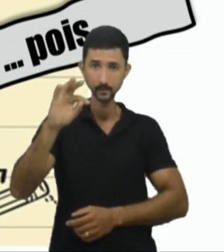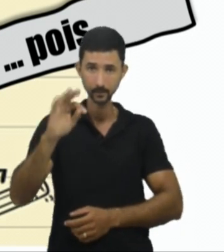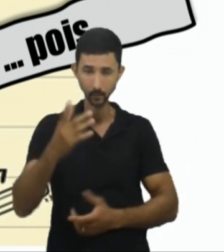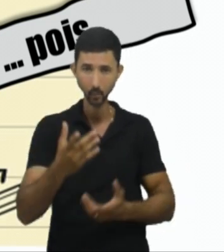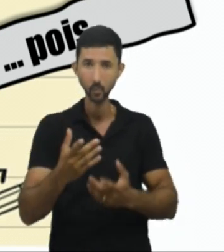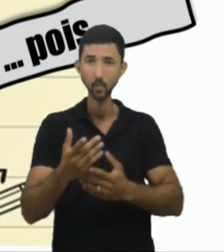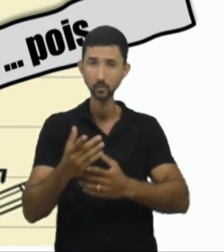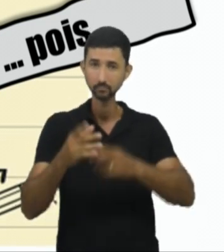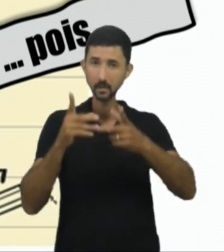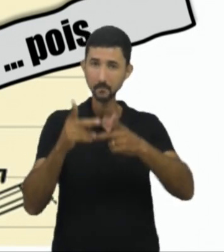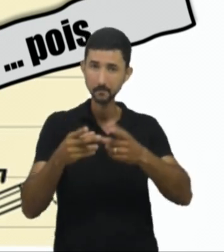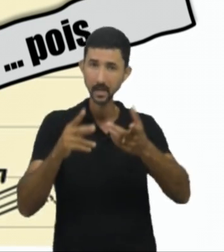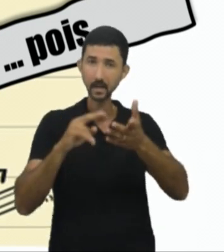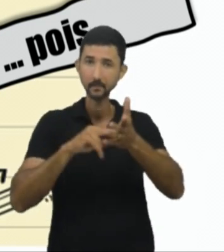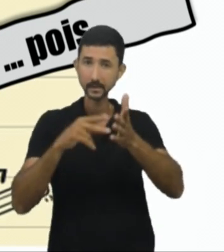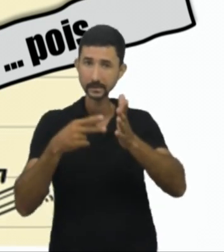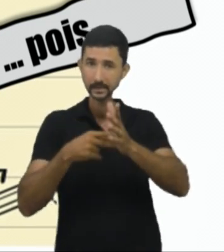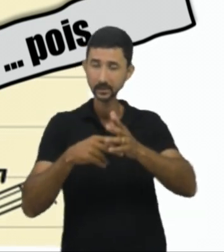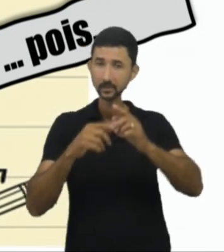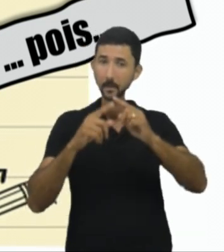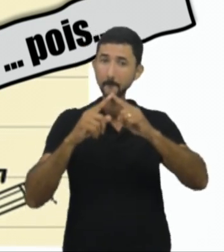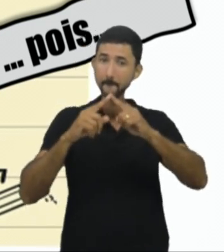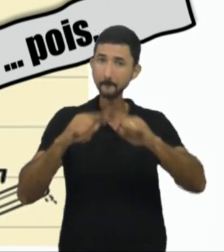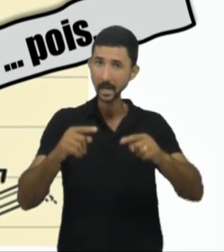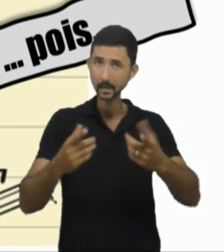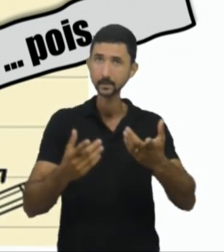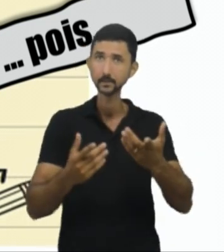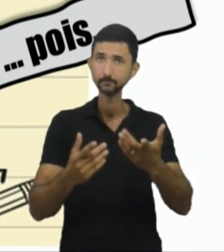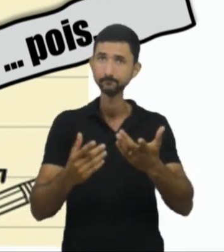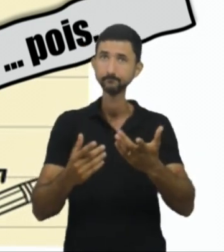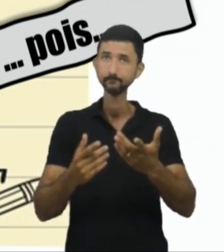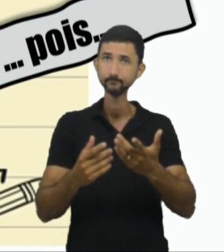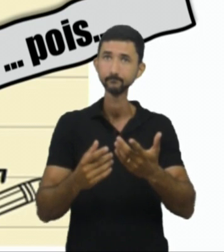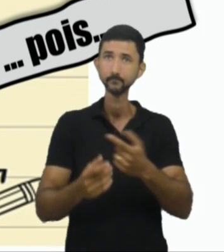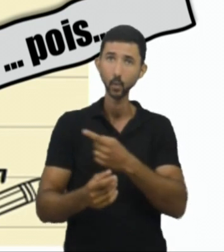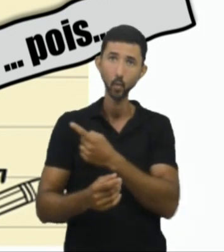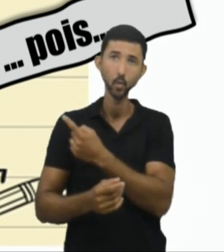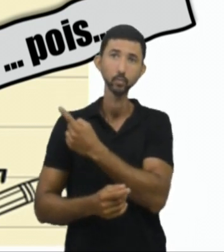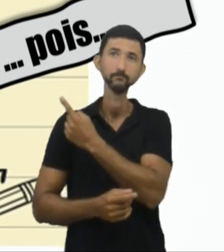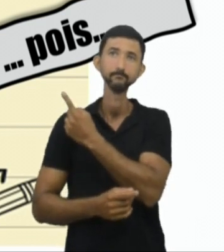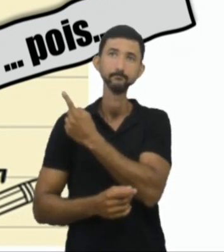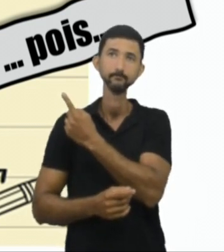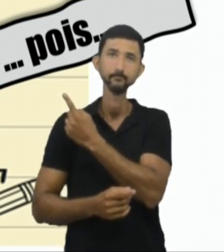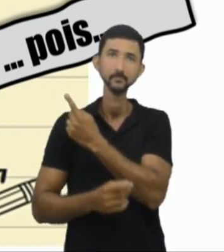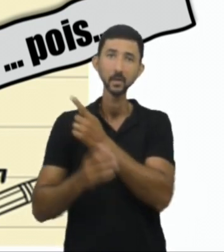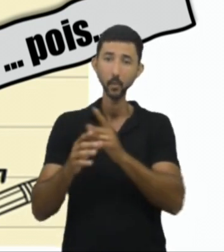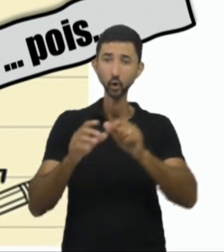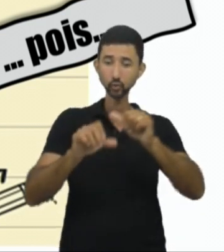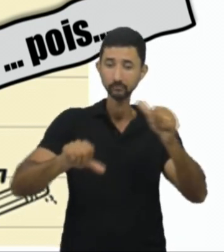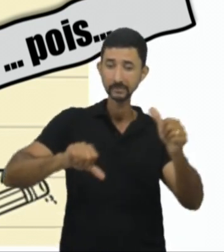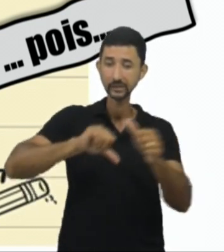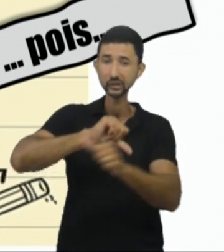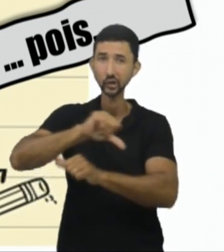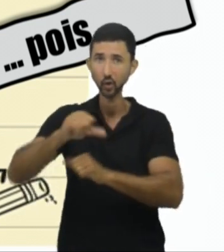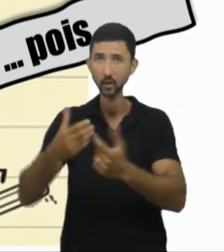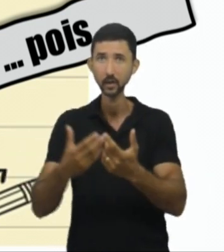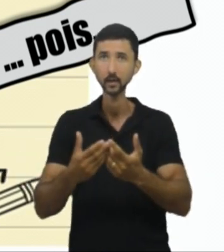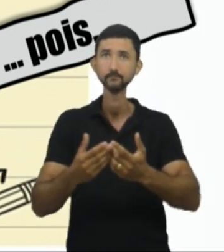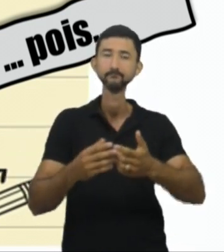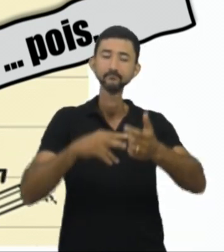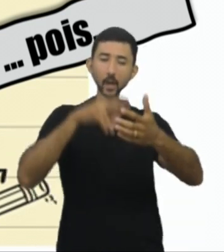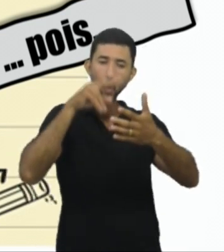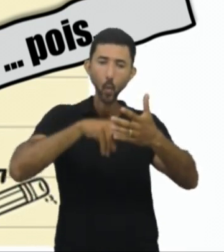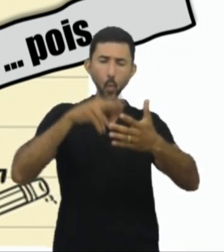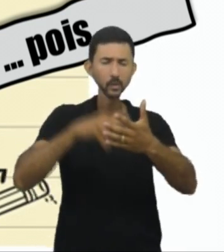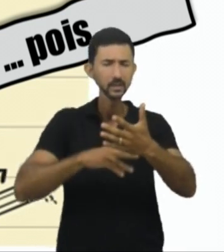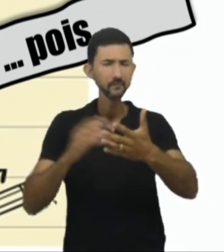o mesmo papel do mais. Aqui, inclusive, você poderia substituir. Se você dissesse assim, ó, o